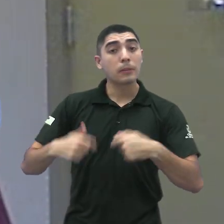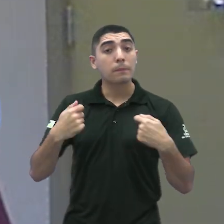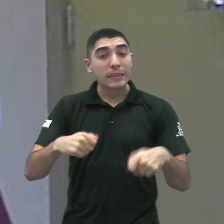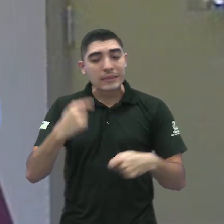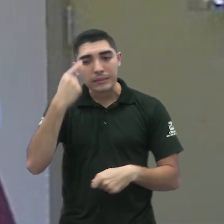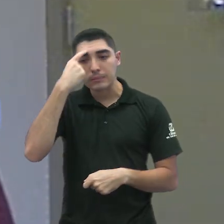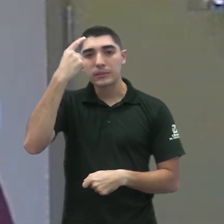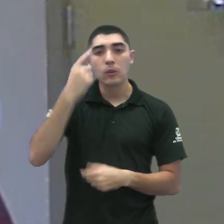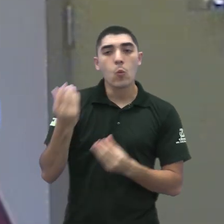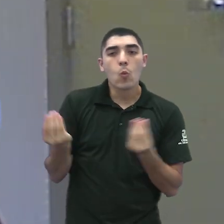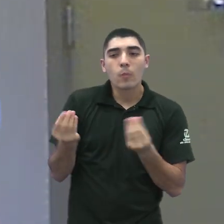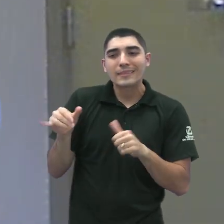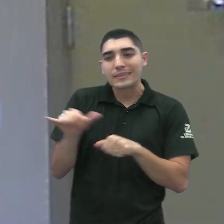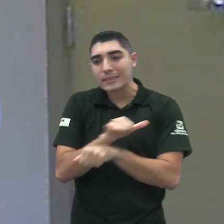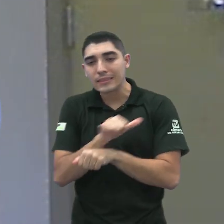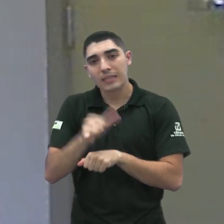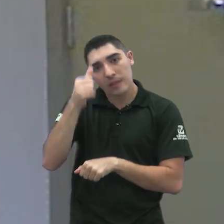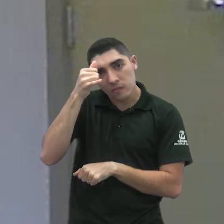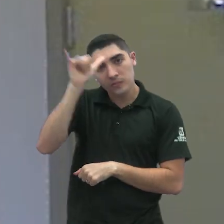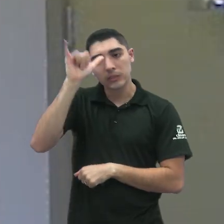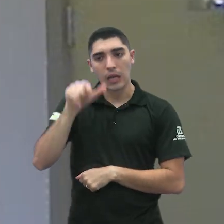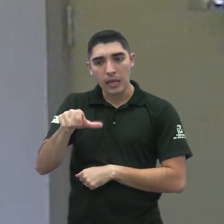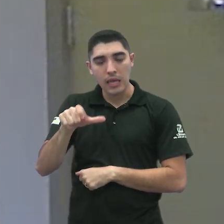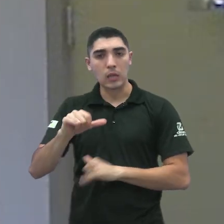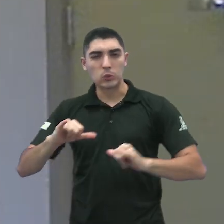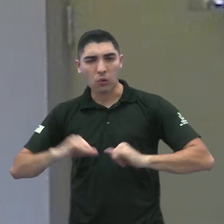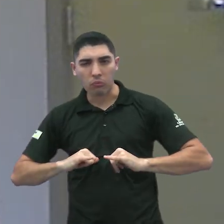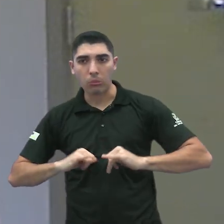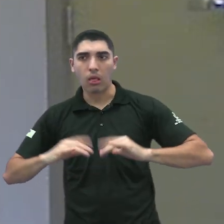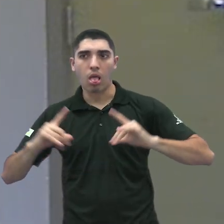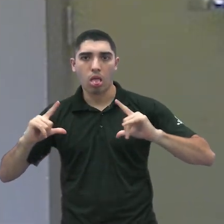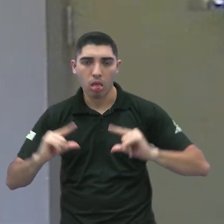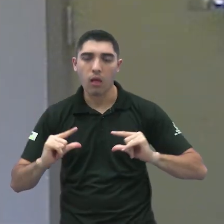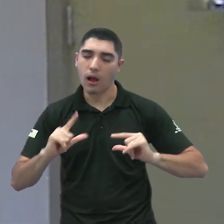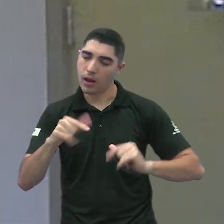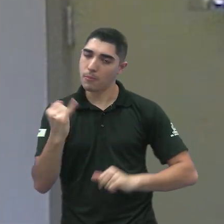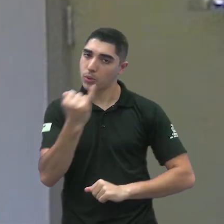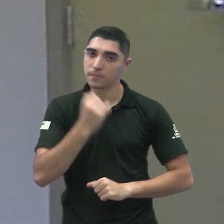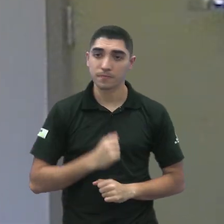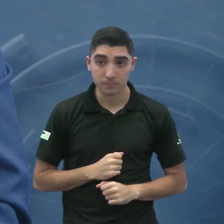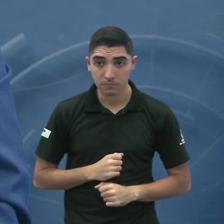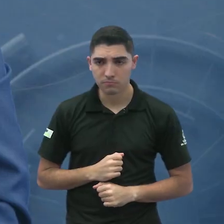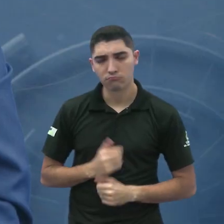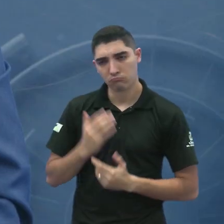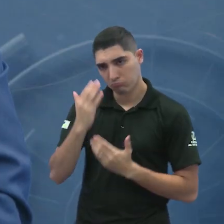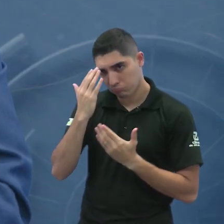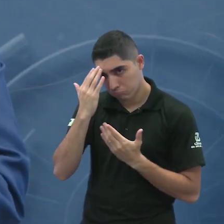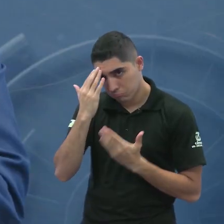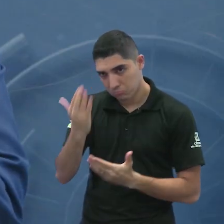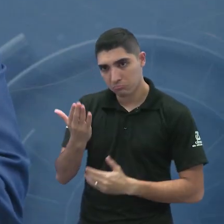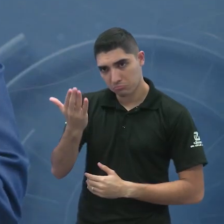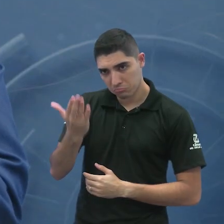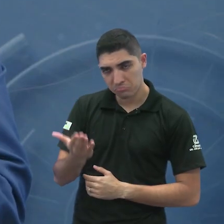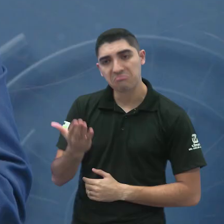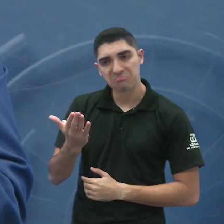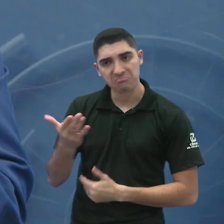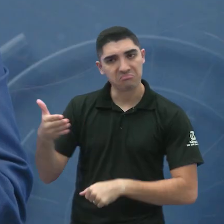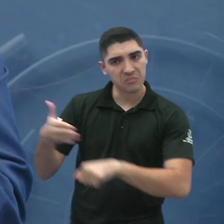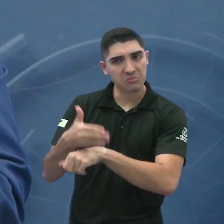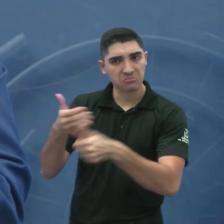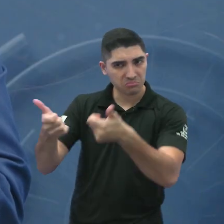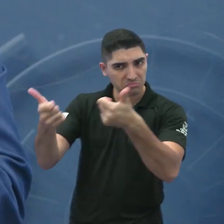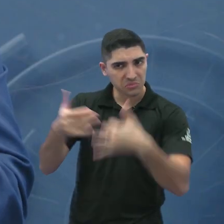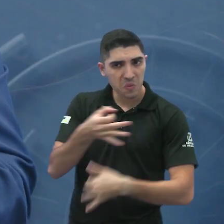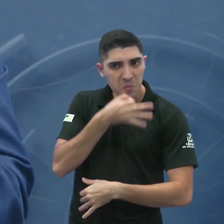estratégias para evitar esse tipo de sofrimento. Então, tudo isso é muito importante. Muito obrigado pela